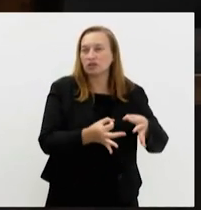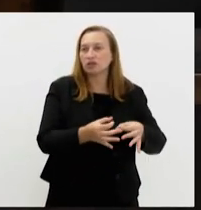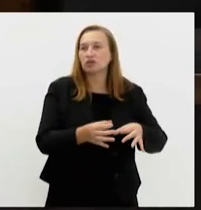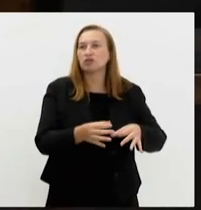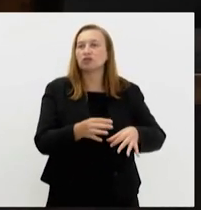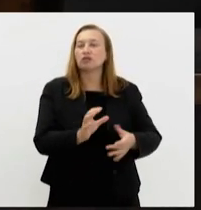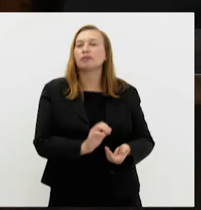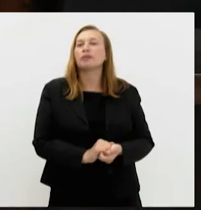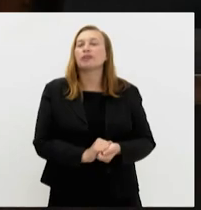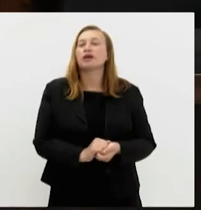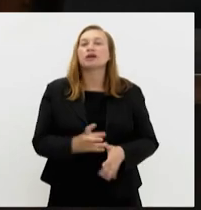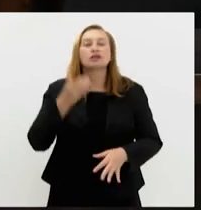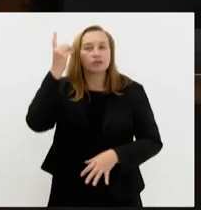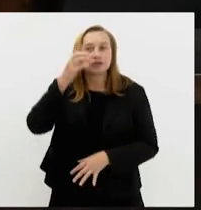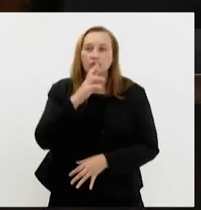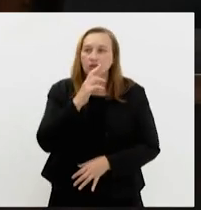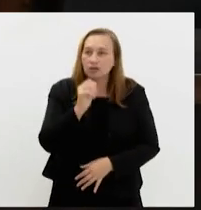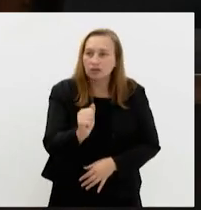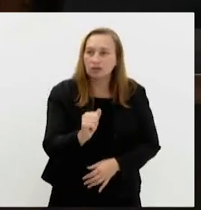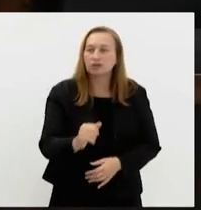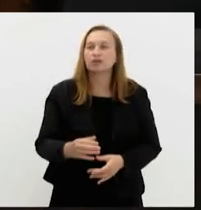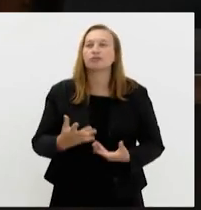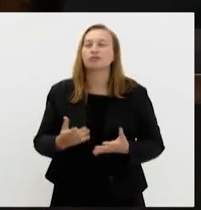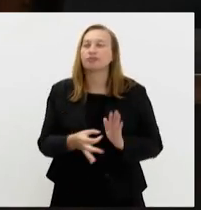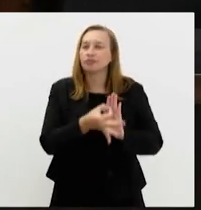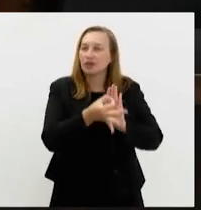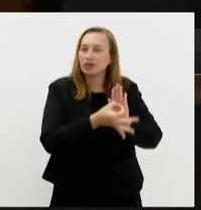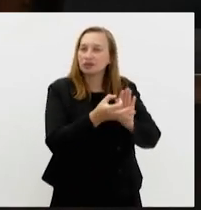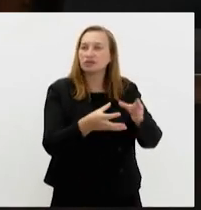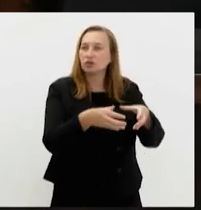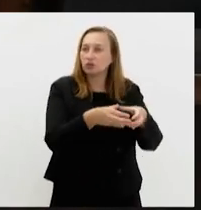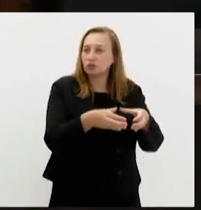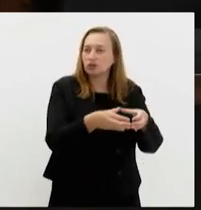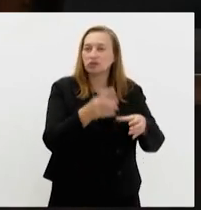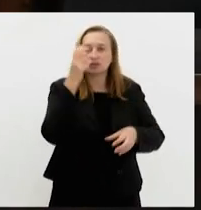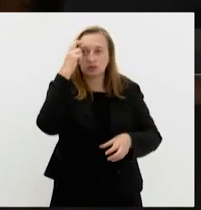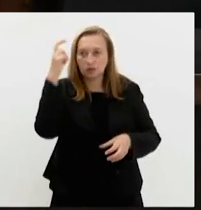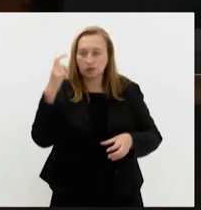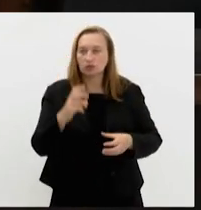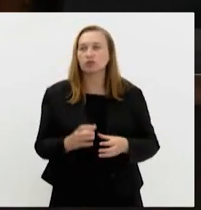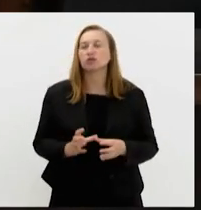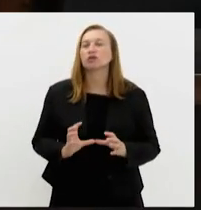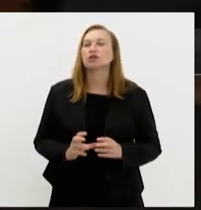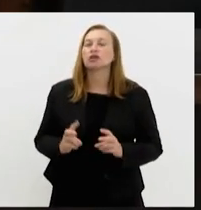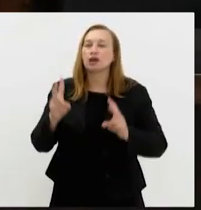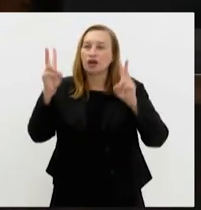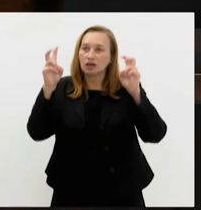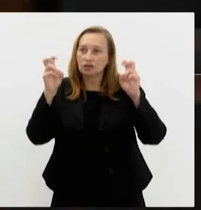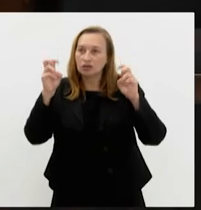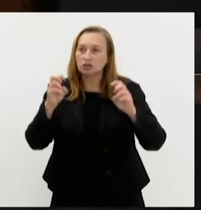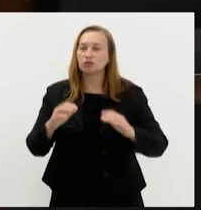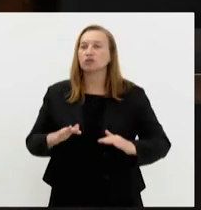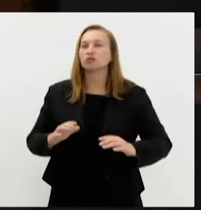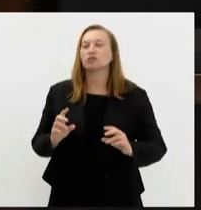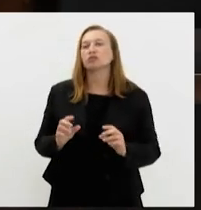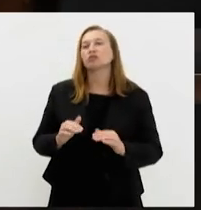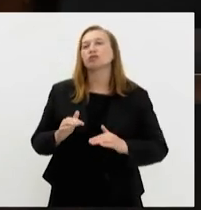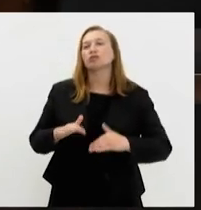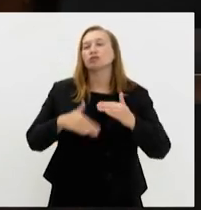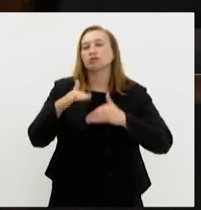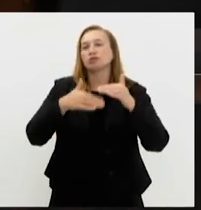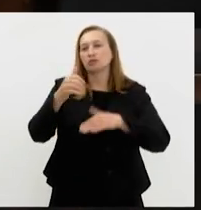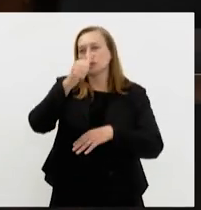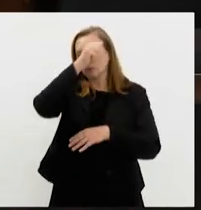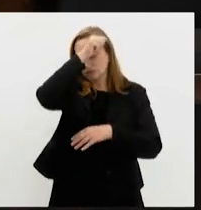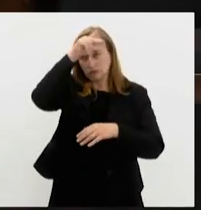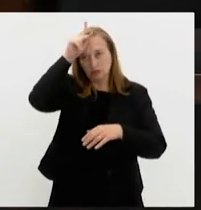juridicidade. Relatores, deputado Rodrigo Amorim. Pendentes de pareceres das comissões de Cultura e de Assuntos Municipais e Desenvolvimento Regional. Para emitir